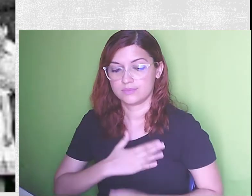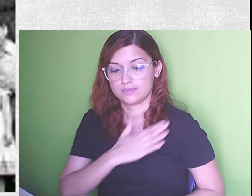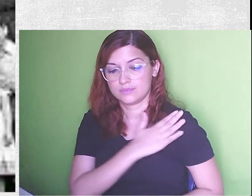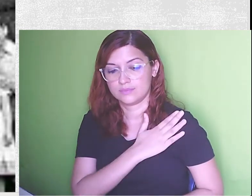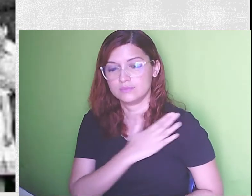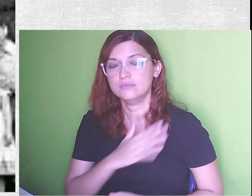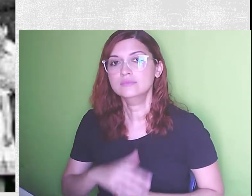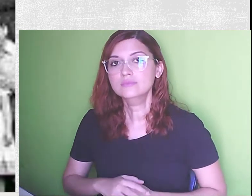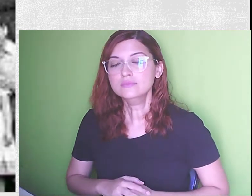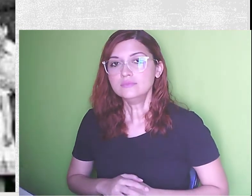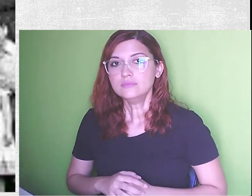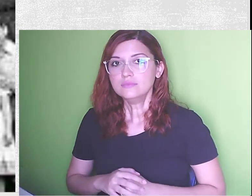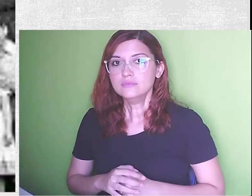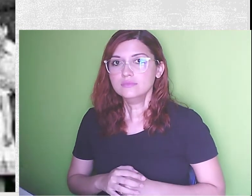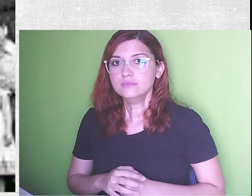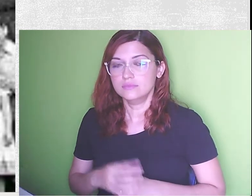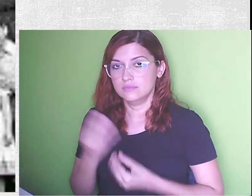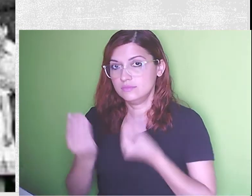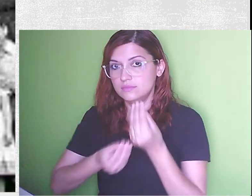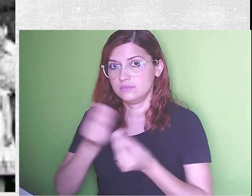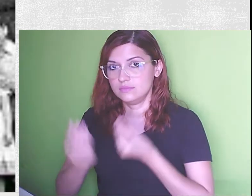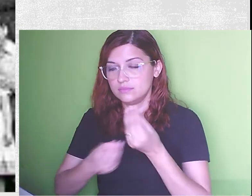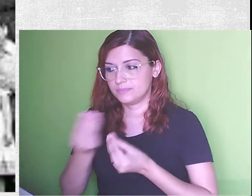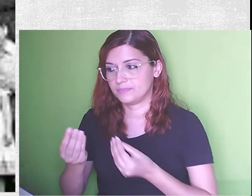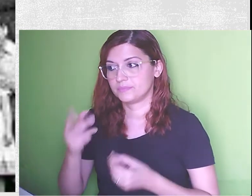E no governo de Marechal Deodoro